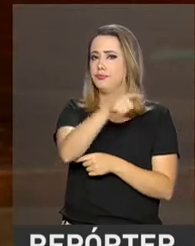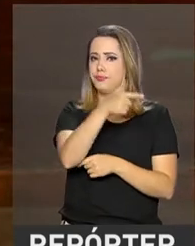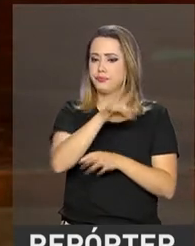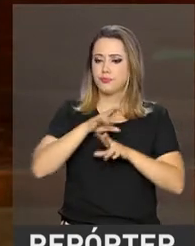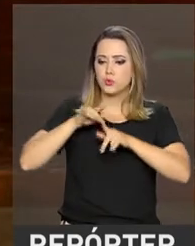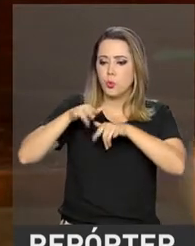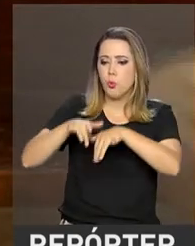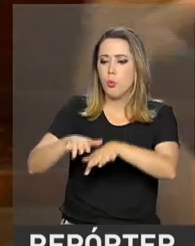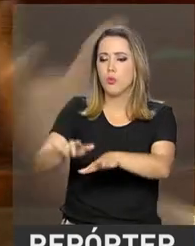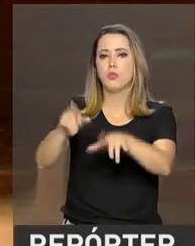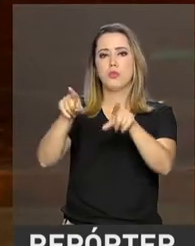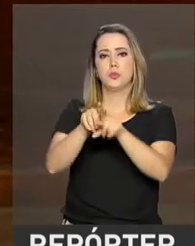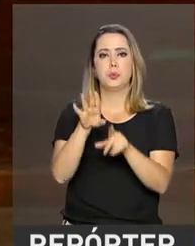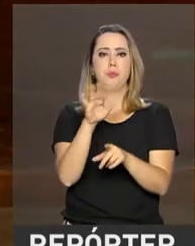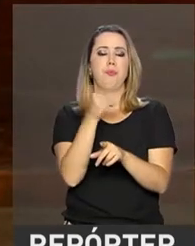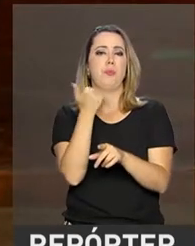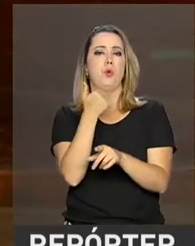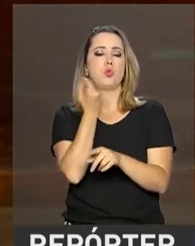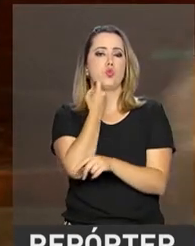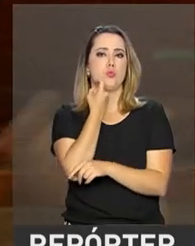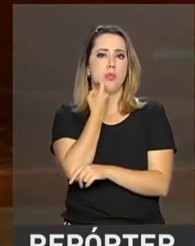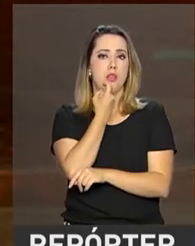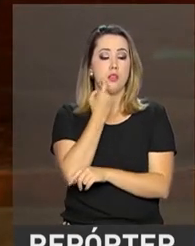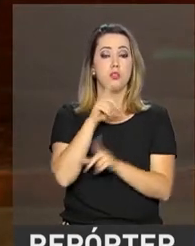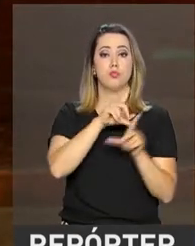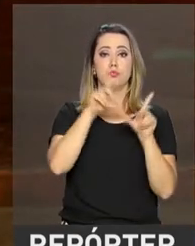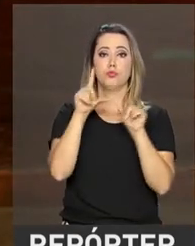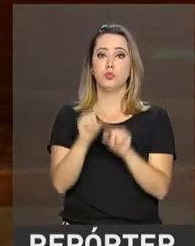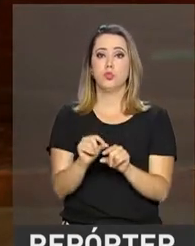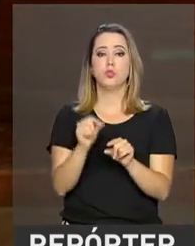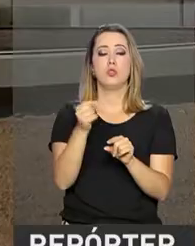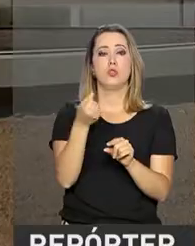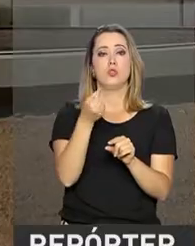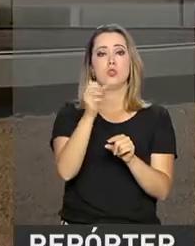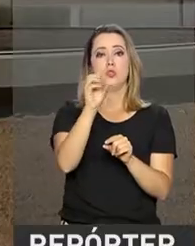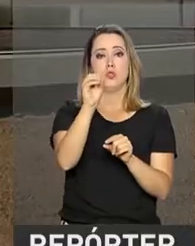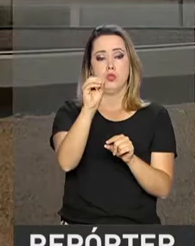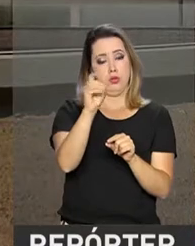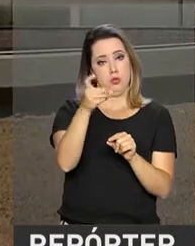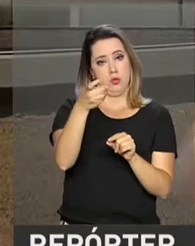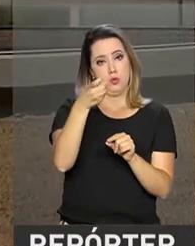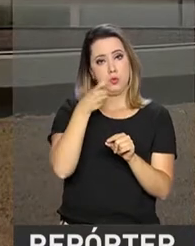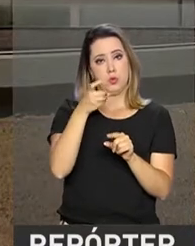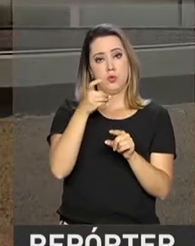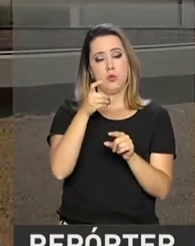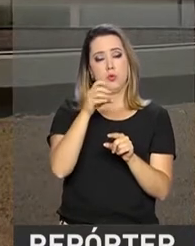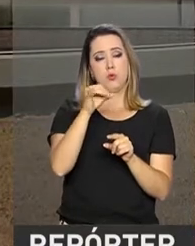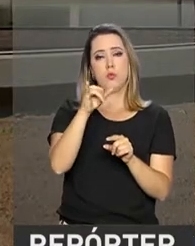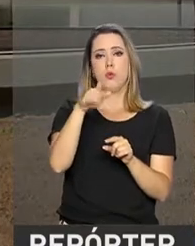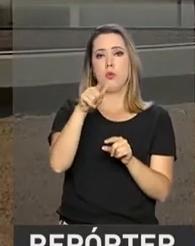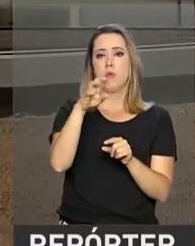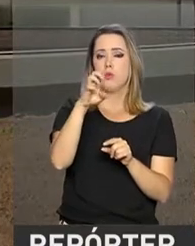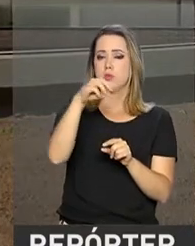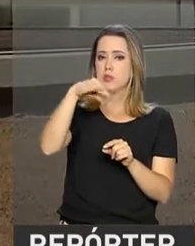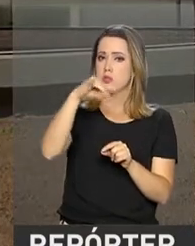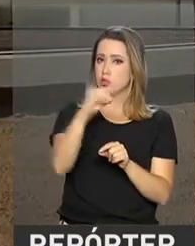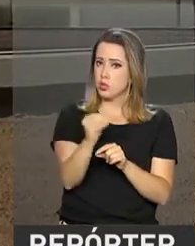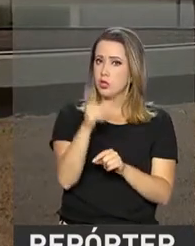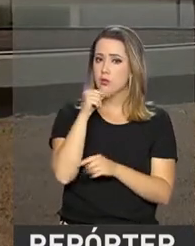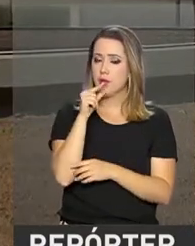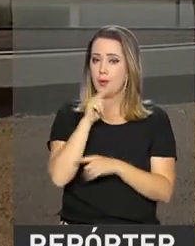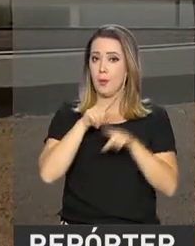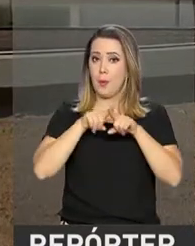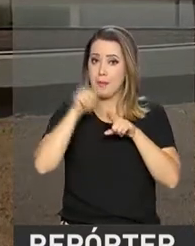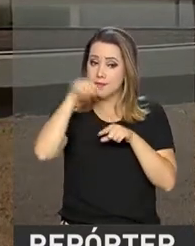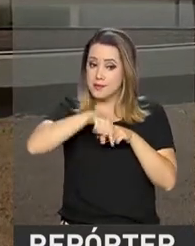eutrofização, que pode levar à mortandade de peixe, redução de oxigênio da água. Mas a realidade de Brasília é bem diferente do